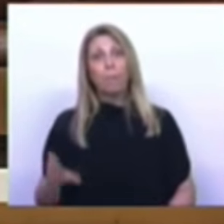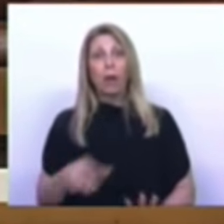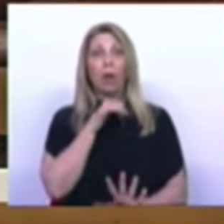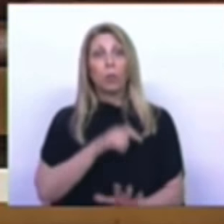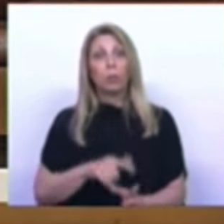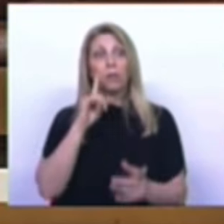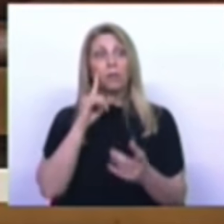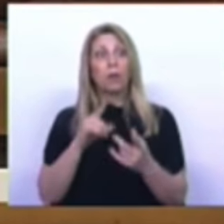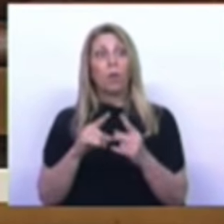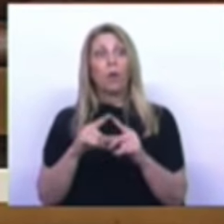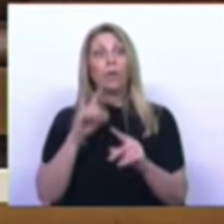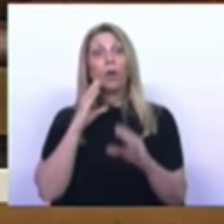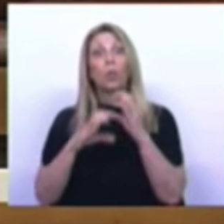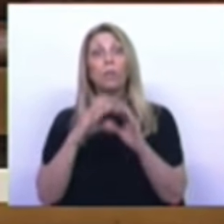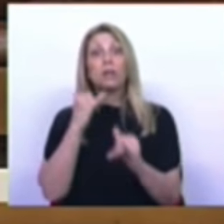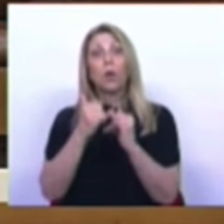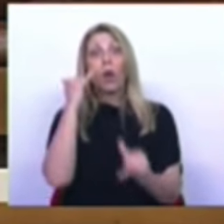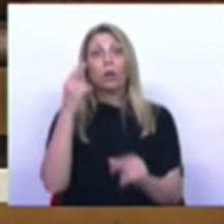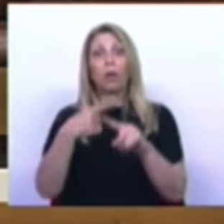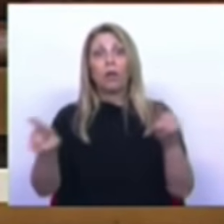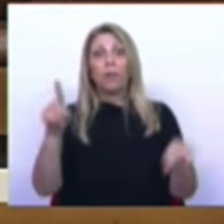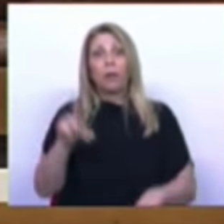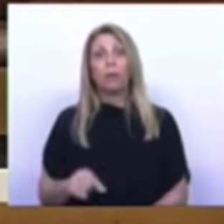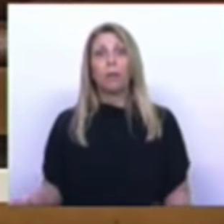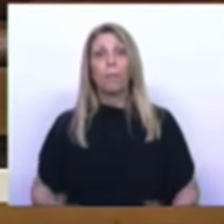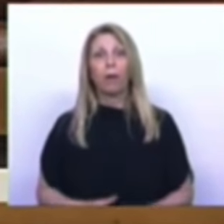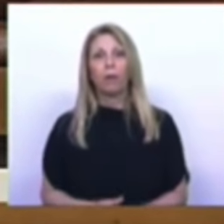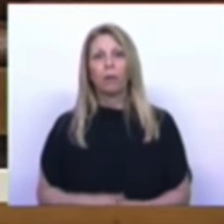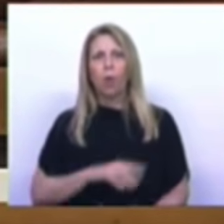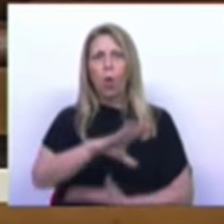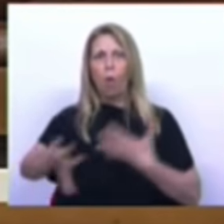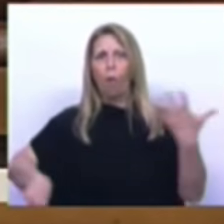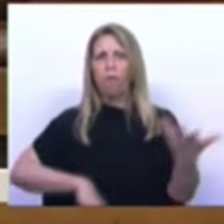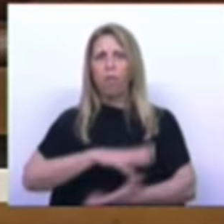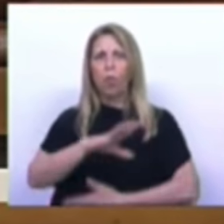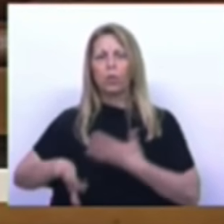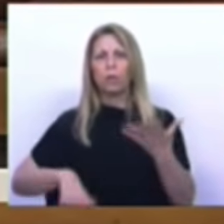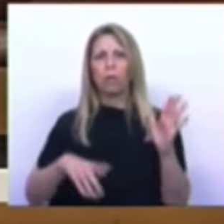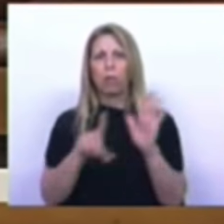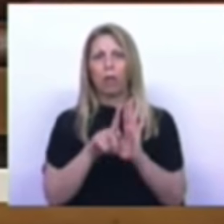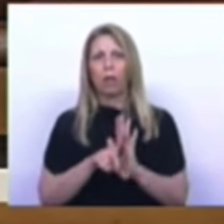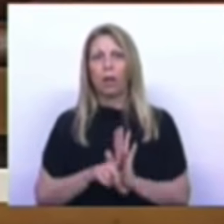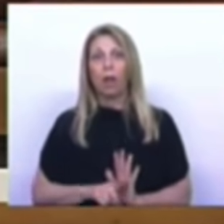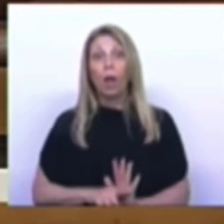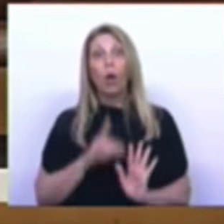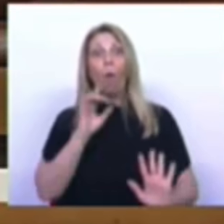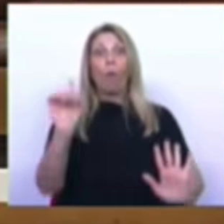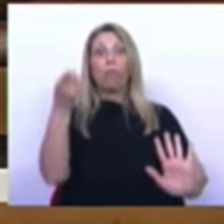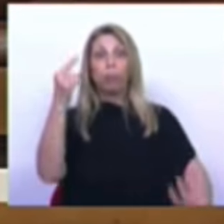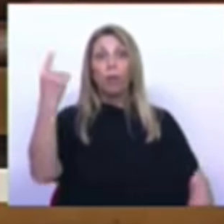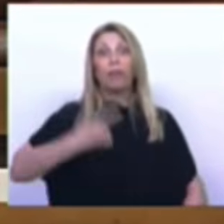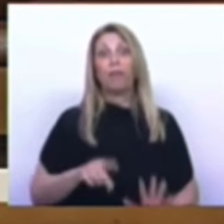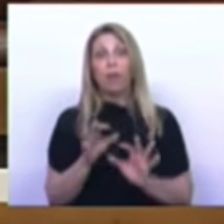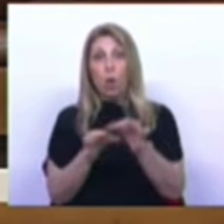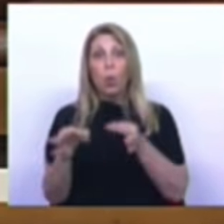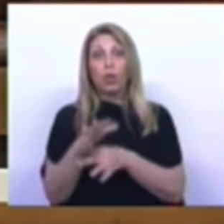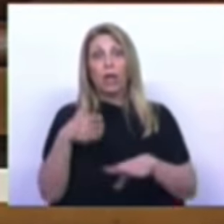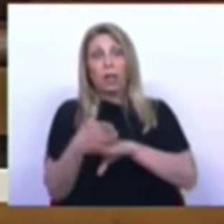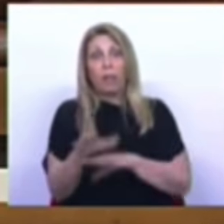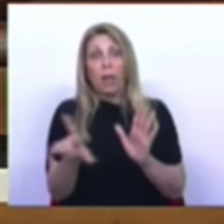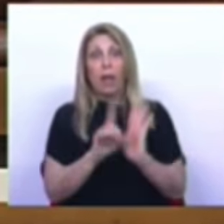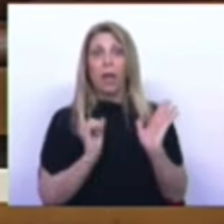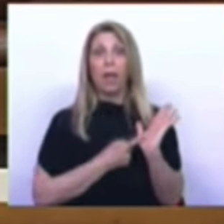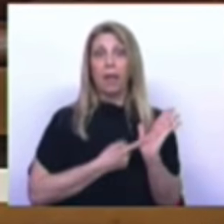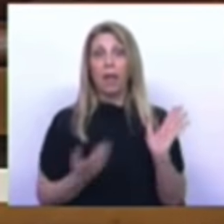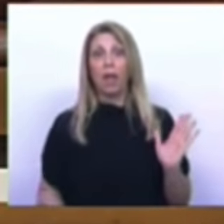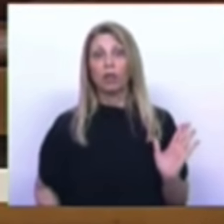de comunicações eletrónicas também diferentes. Uma confusão jurídica que podia e devia ter sido corrigida com esta lei. O que a nossa proposta